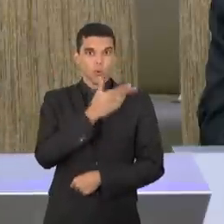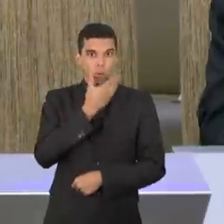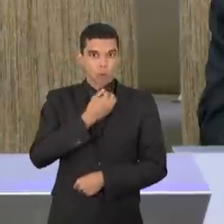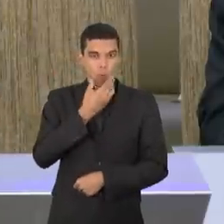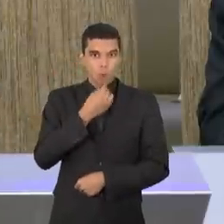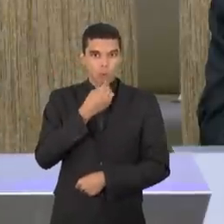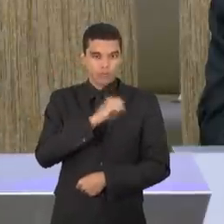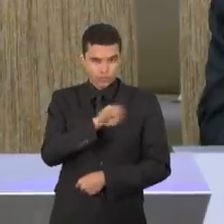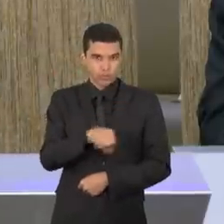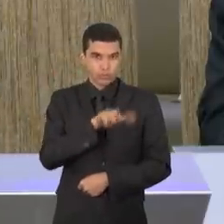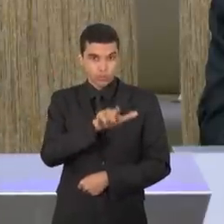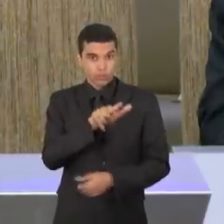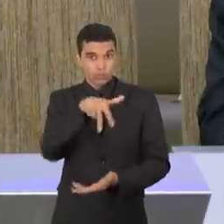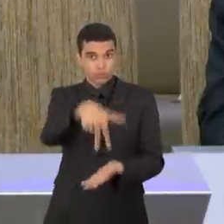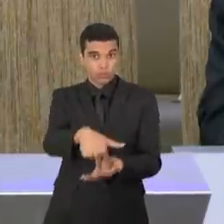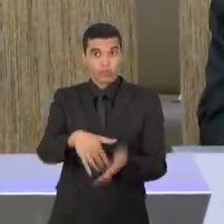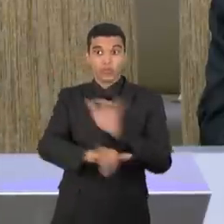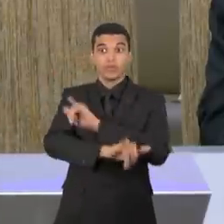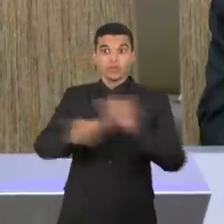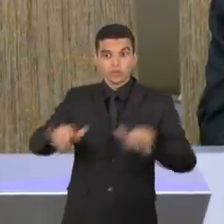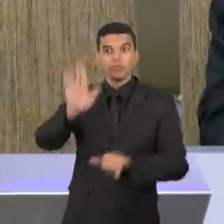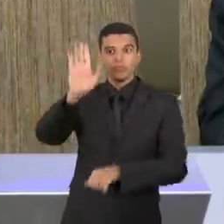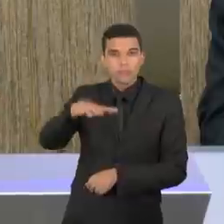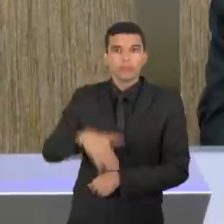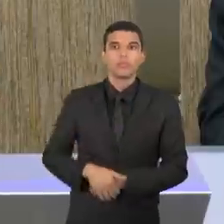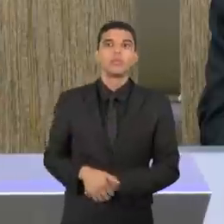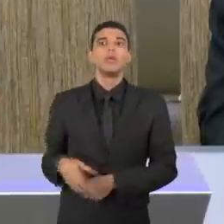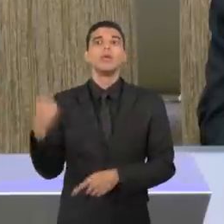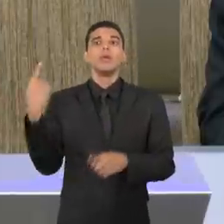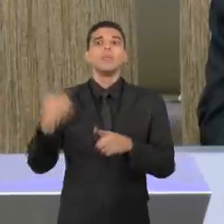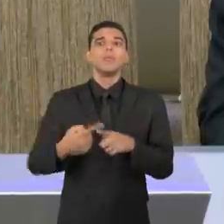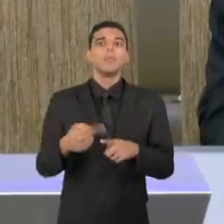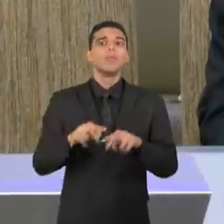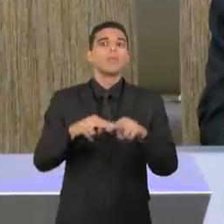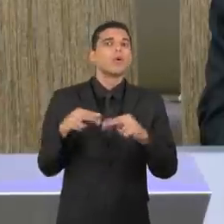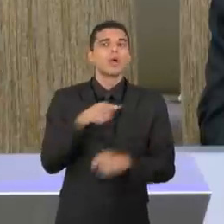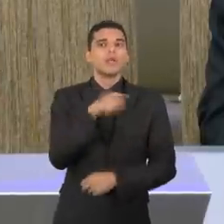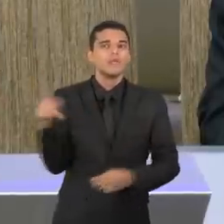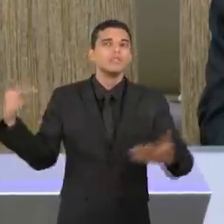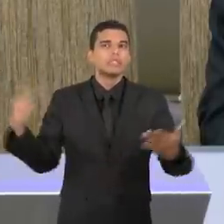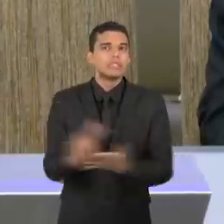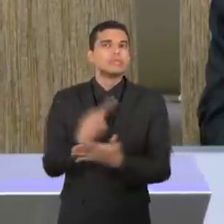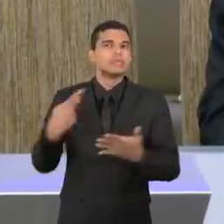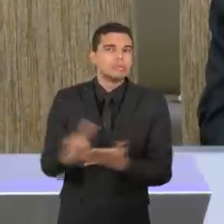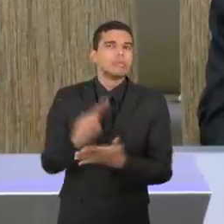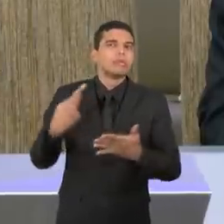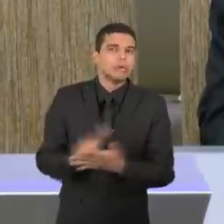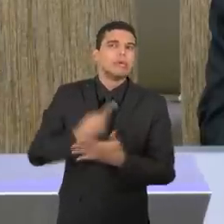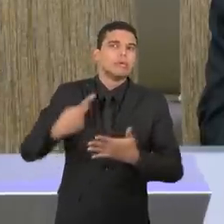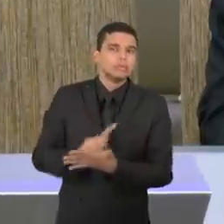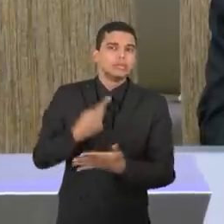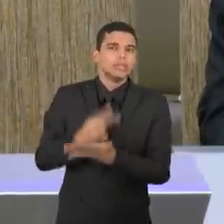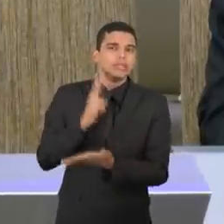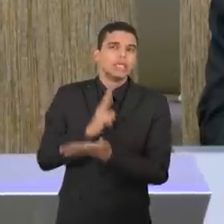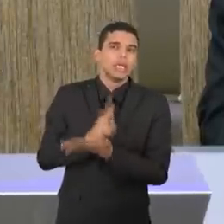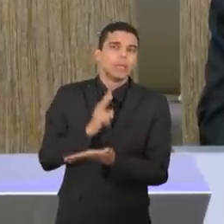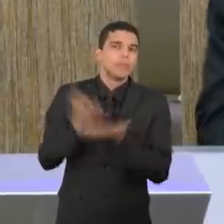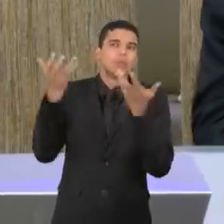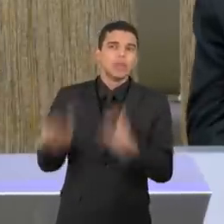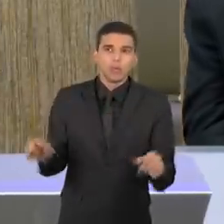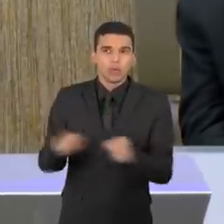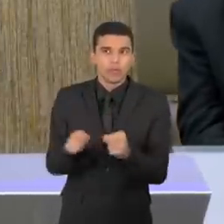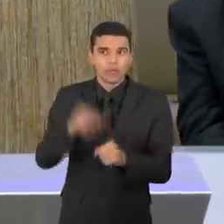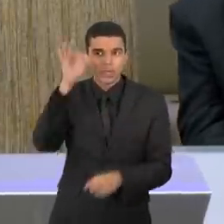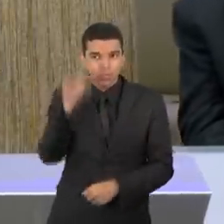juízo divino. Agora, quando a gente analisa direitinho, aí ele vem um